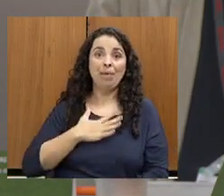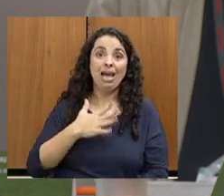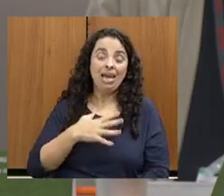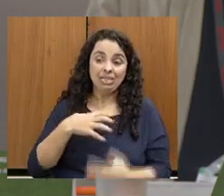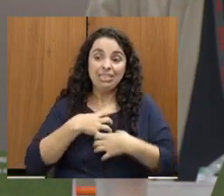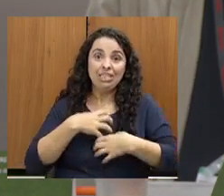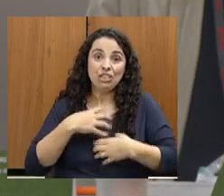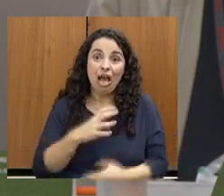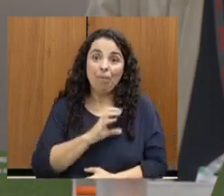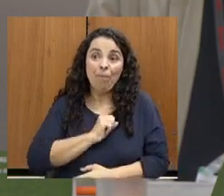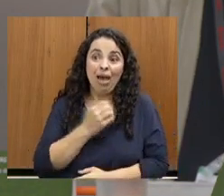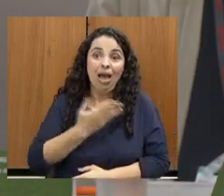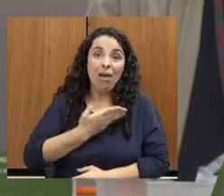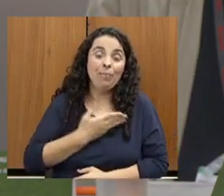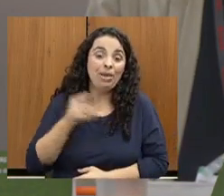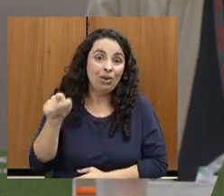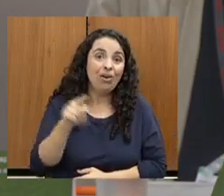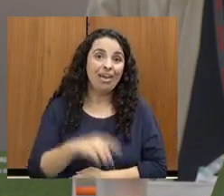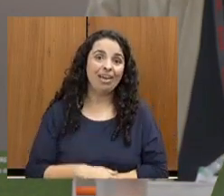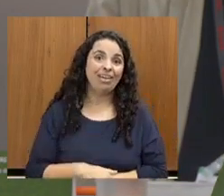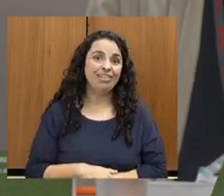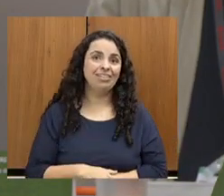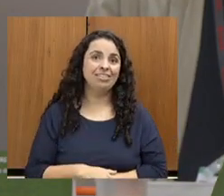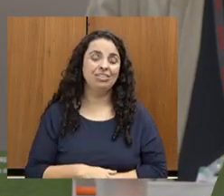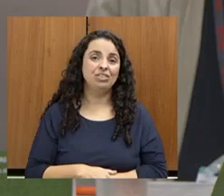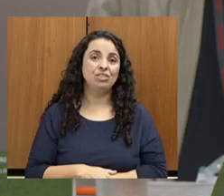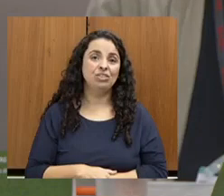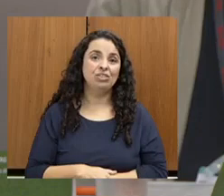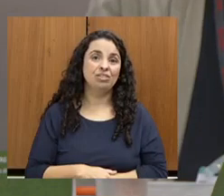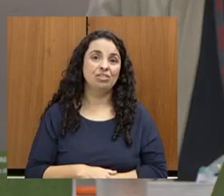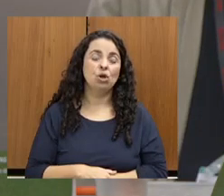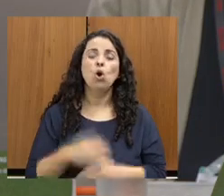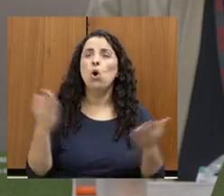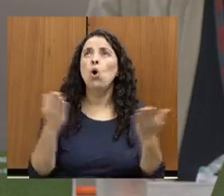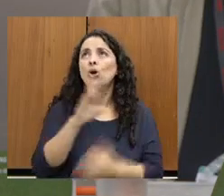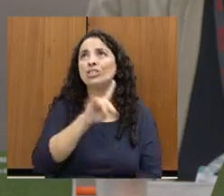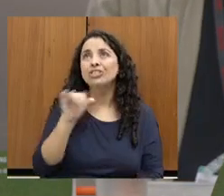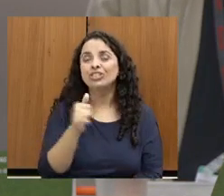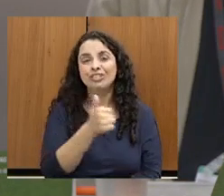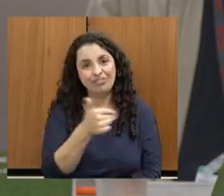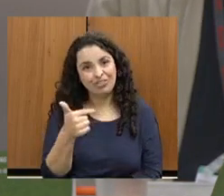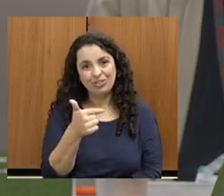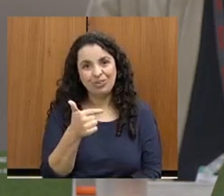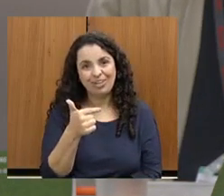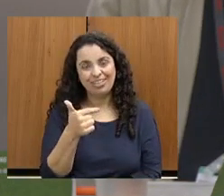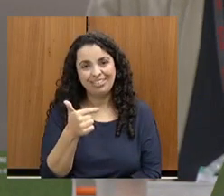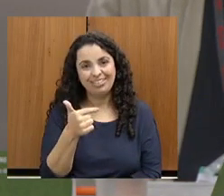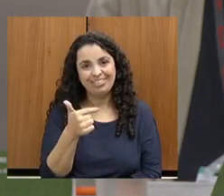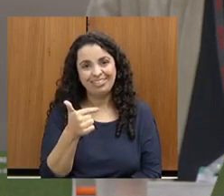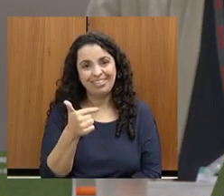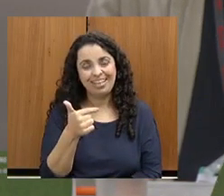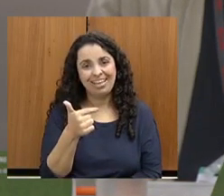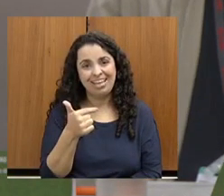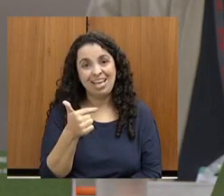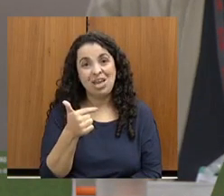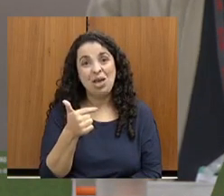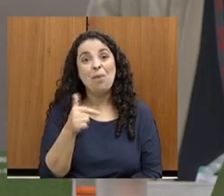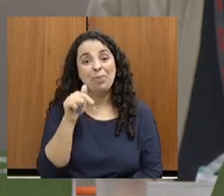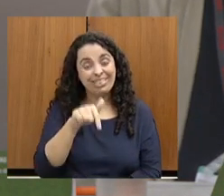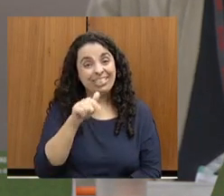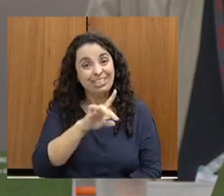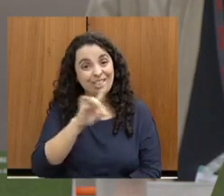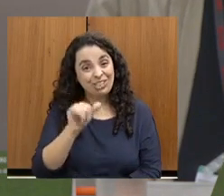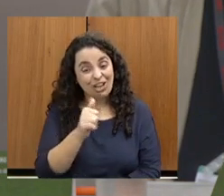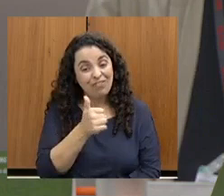E o Davi, nesses... Hoje é que dia, gente, desculpa, 22. Nesses 22 dias, ele sente muita